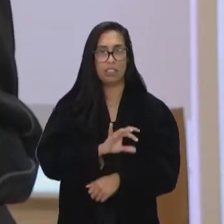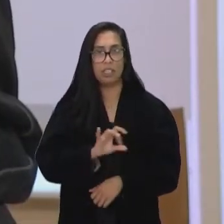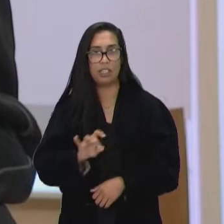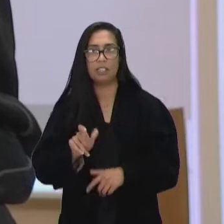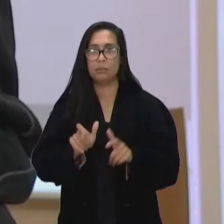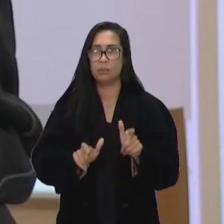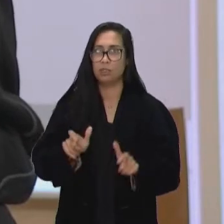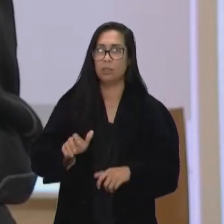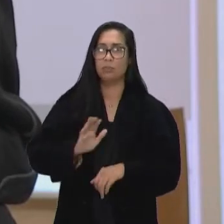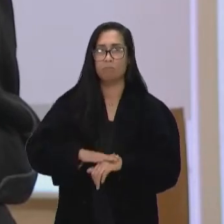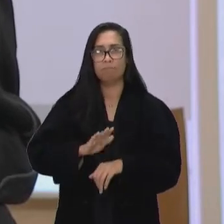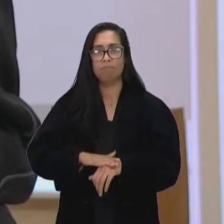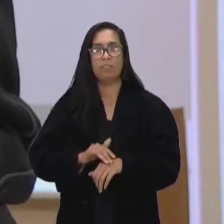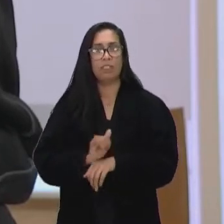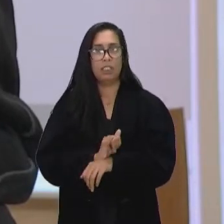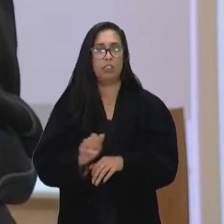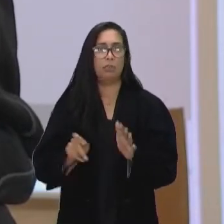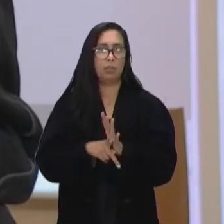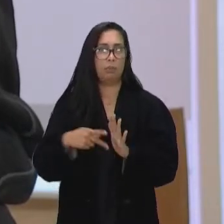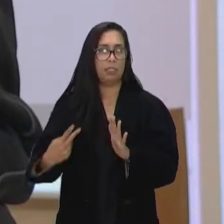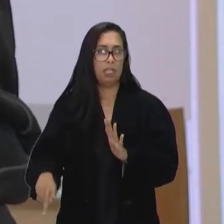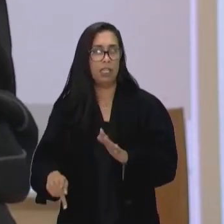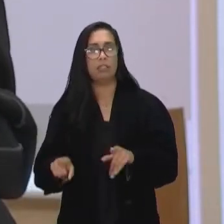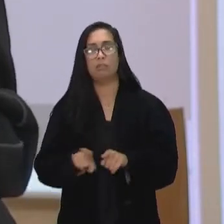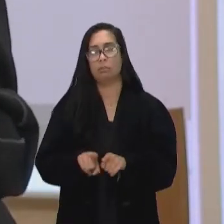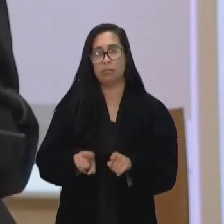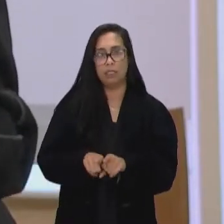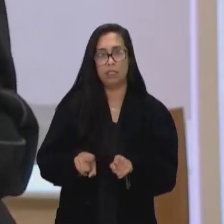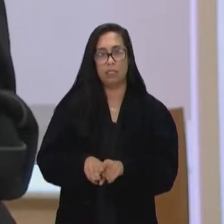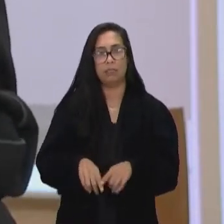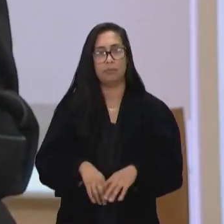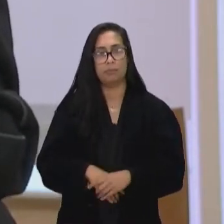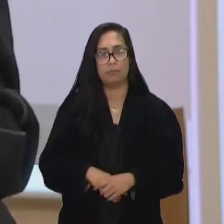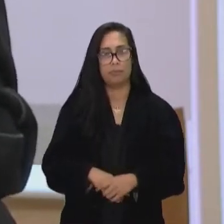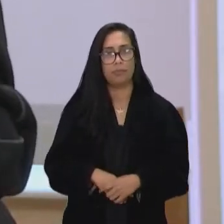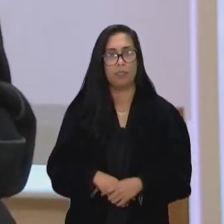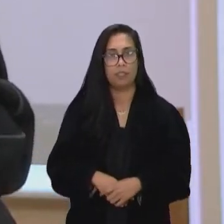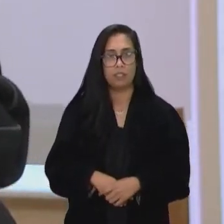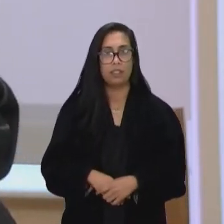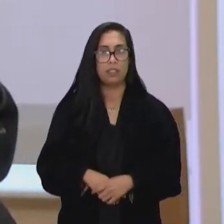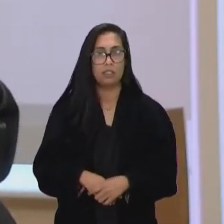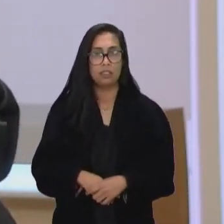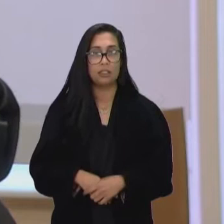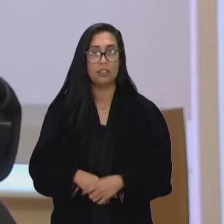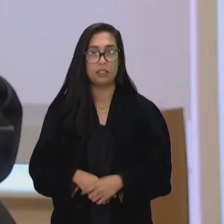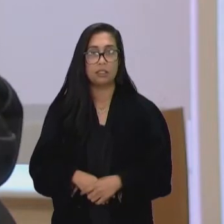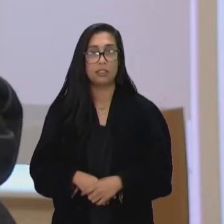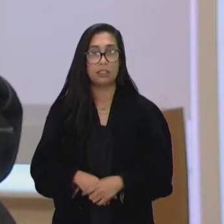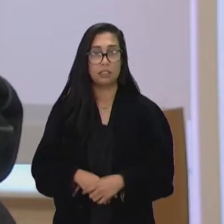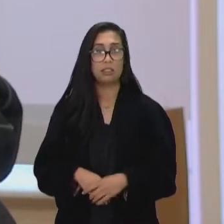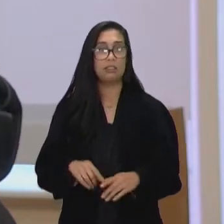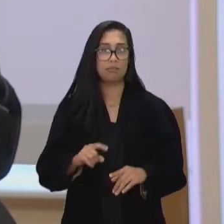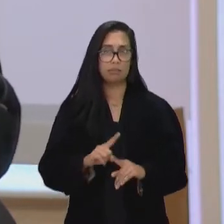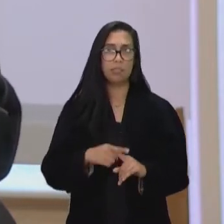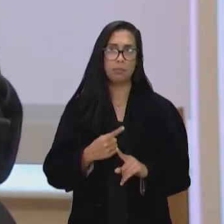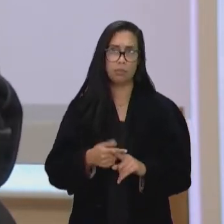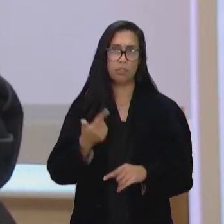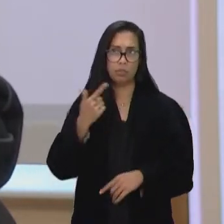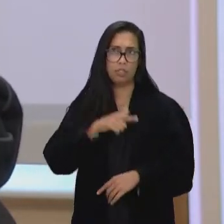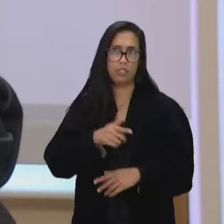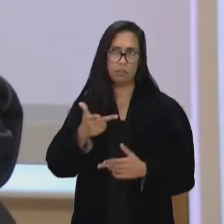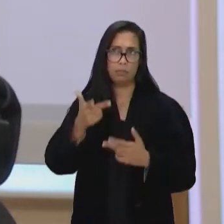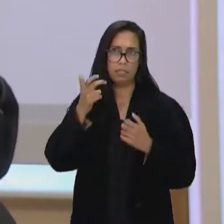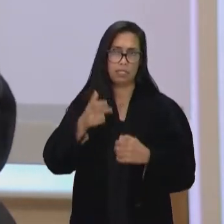próprio personagem e história. Mas sim, quando soubemos que iríamos apresentar aqui no Centro de Mídias, a